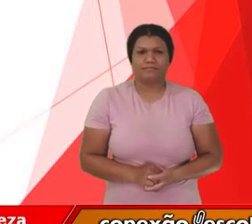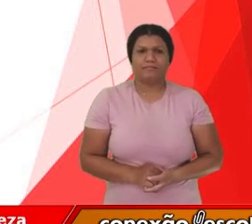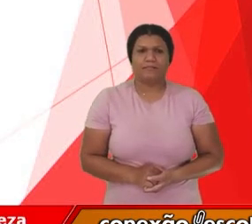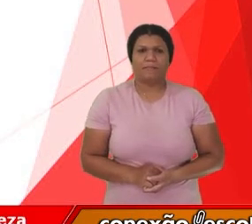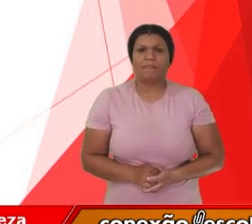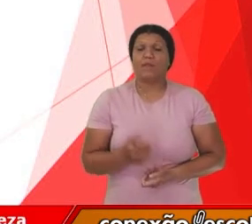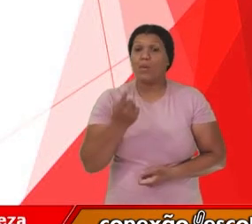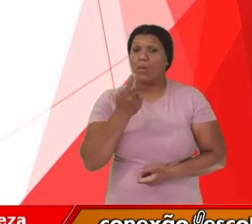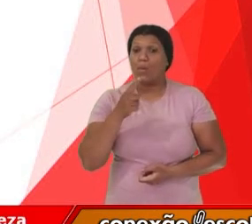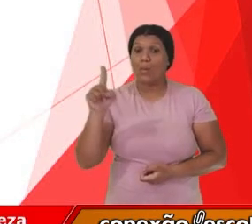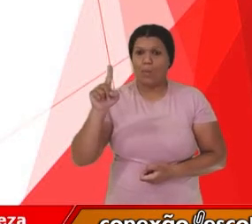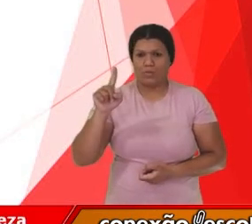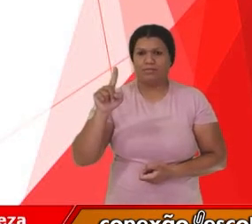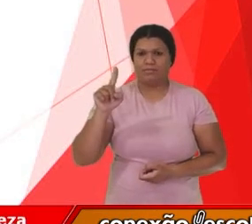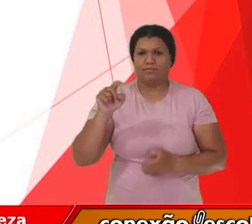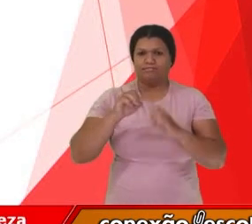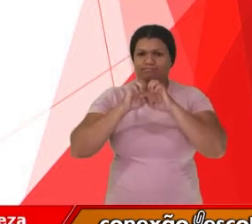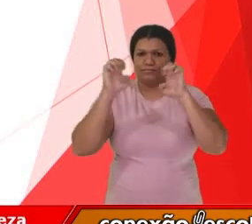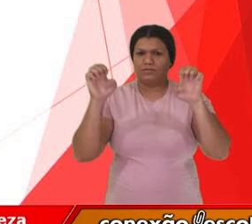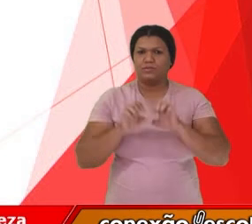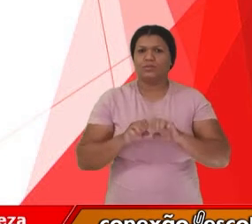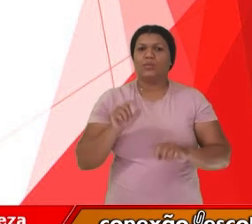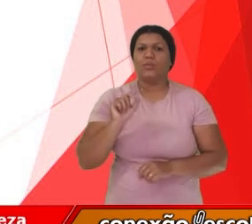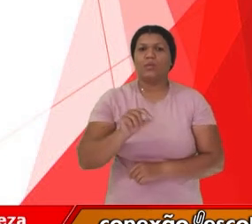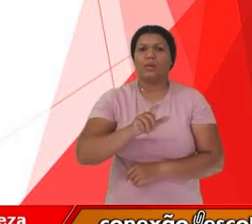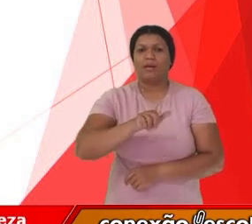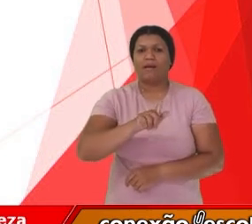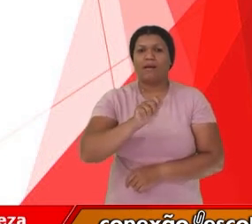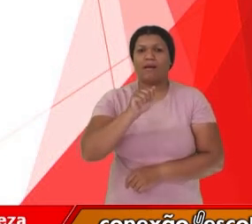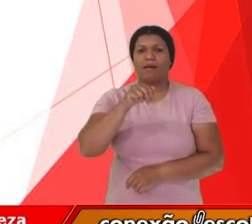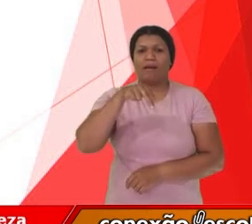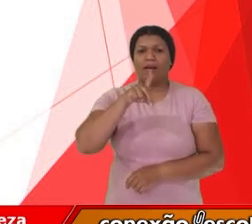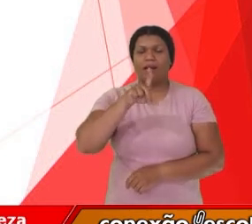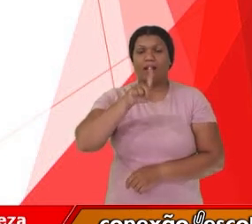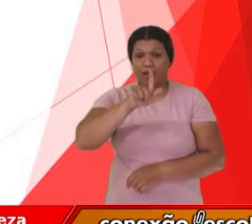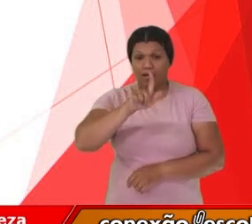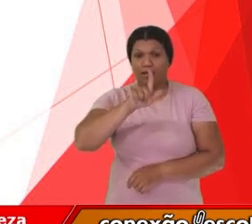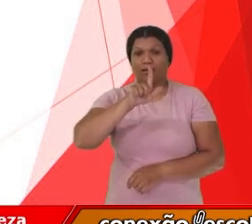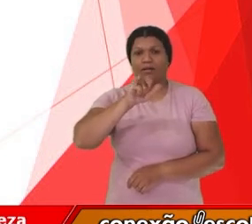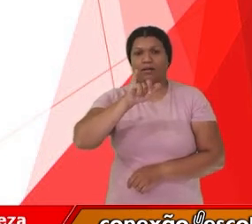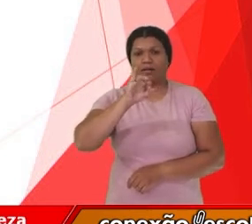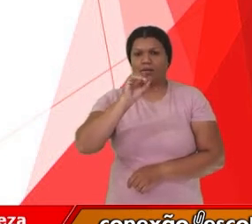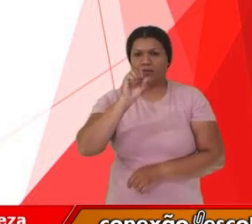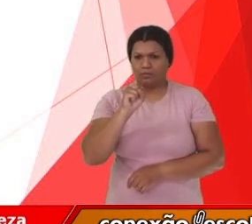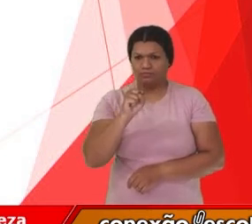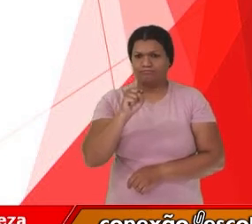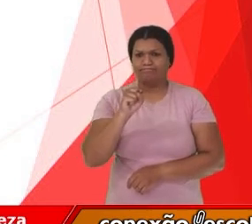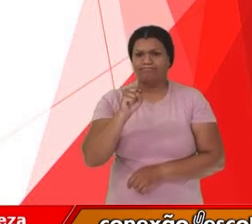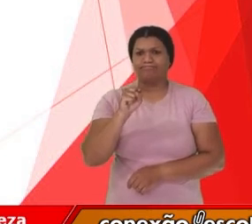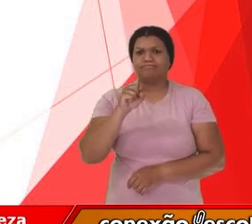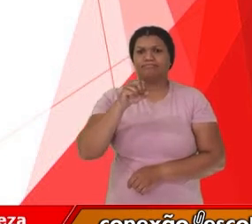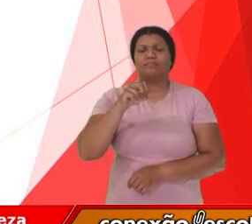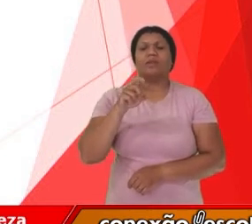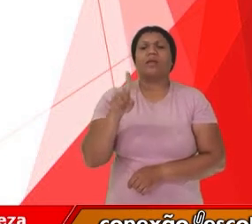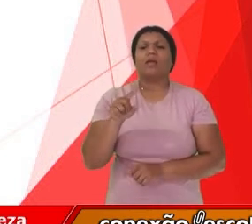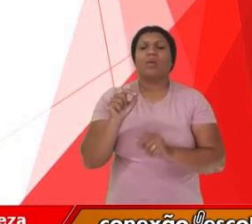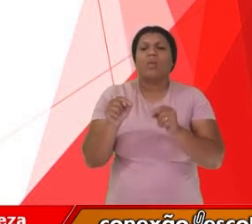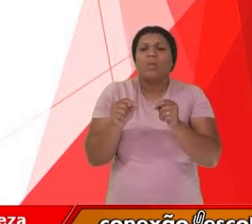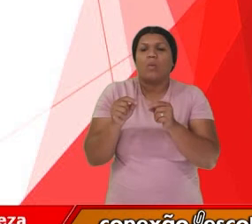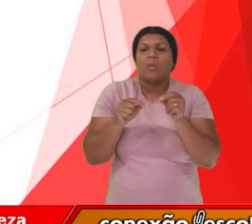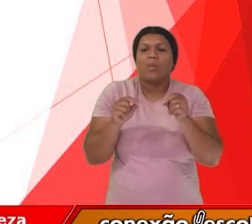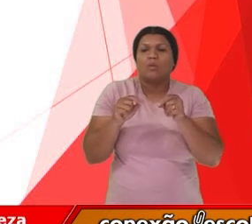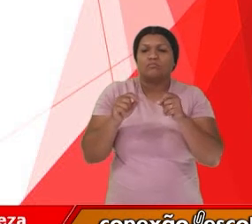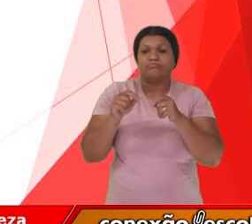A última estrutura, nós chamamos de gânglios nervosos, eles são dilatações dos nervos. Os nervos, eles